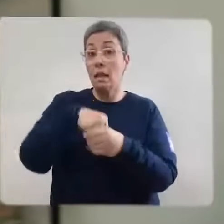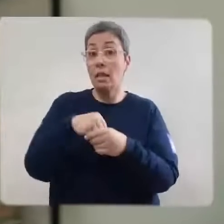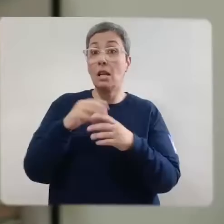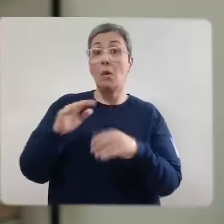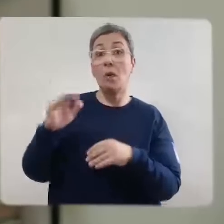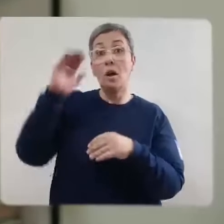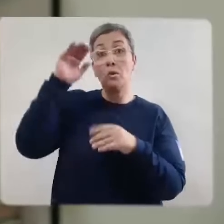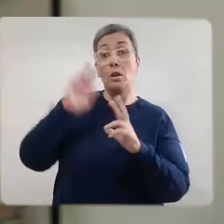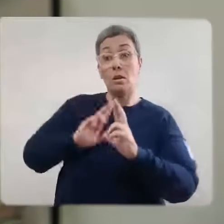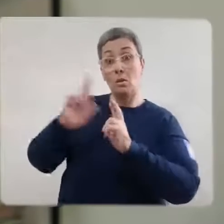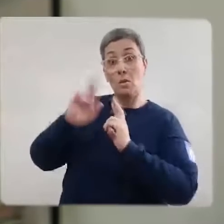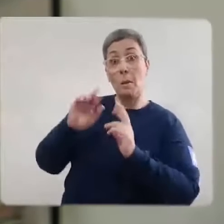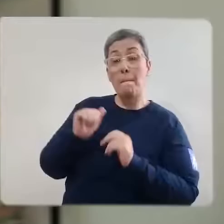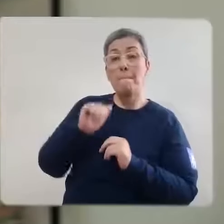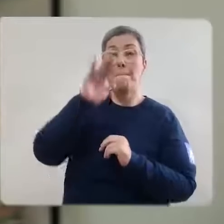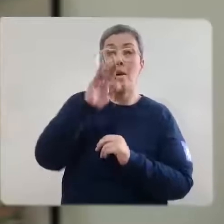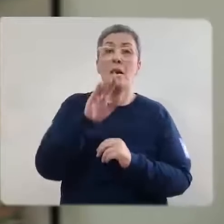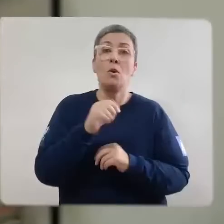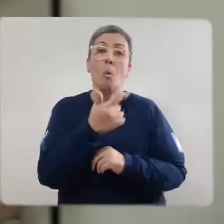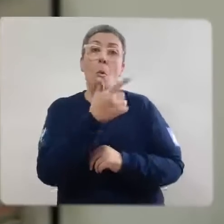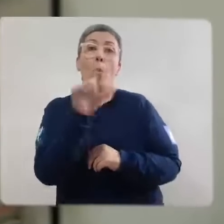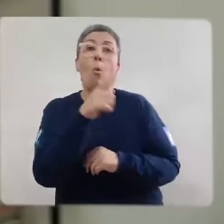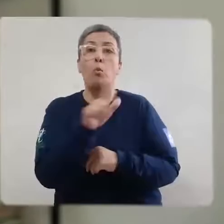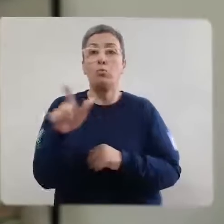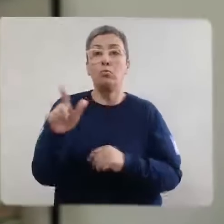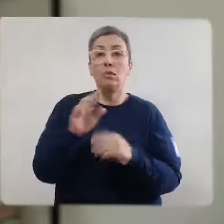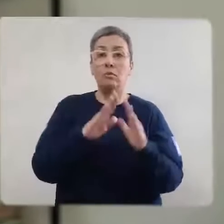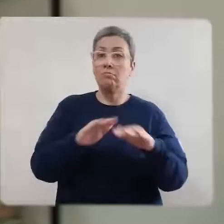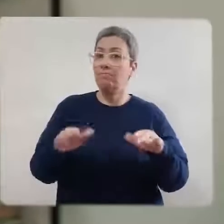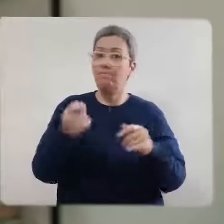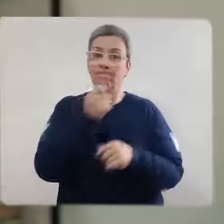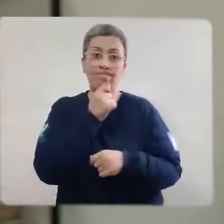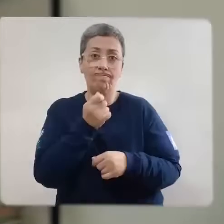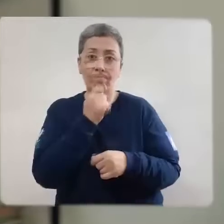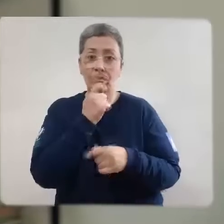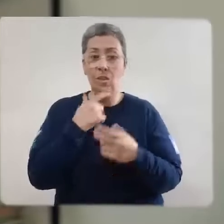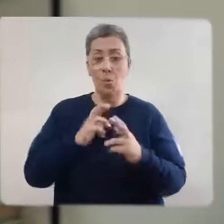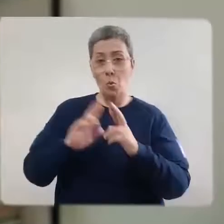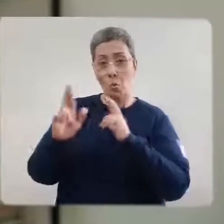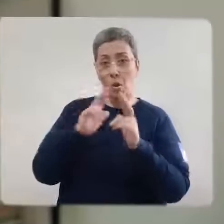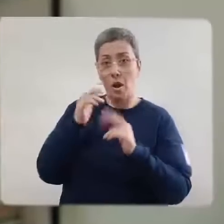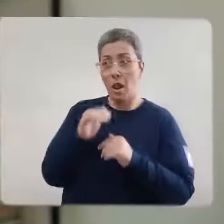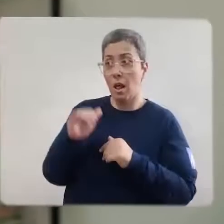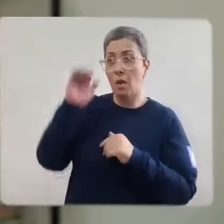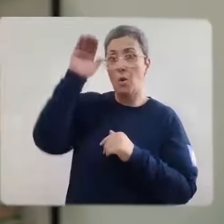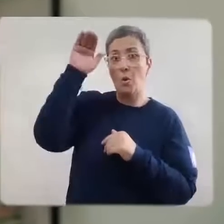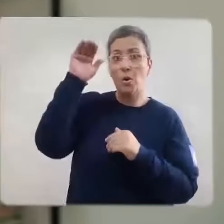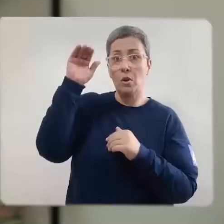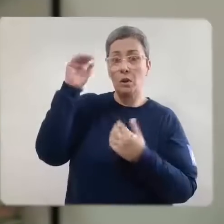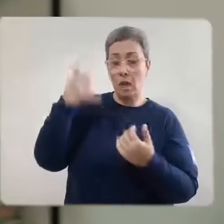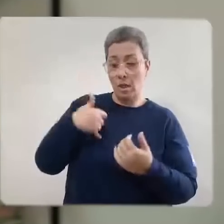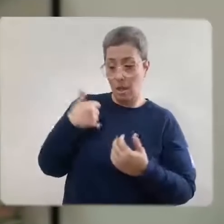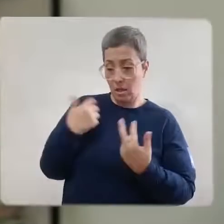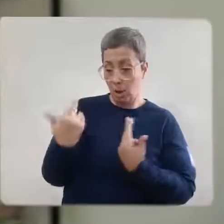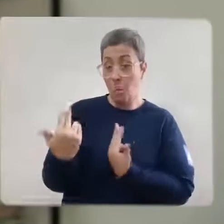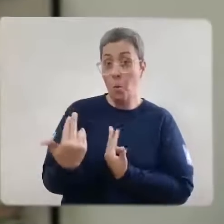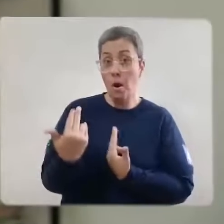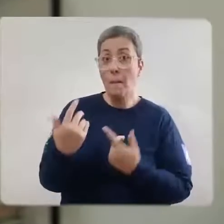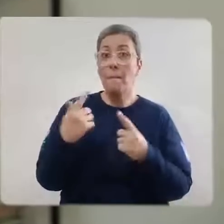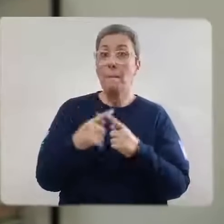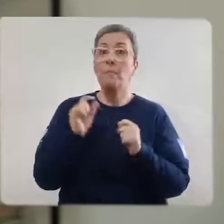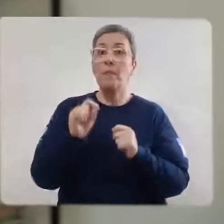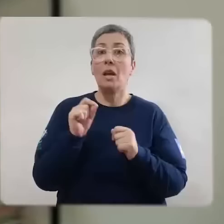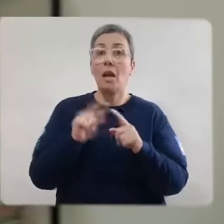adultos se relacionam muito mais com ela do que outras crianças. E essa relação com este outro da mesma idade,